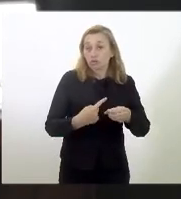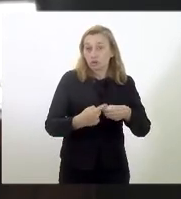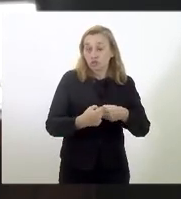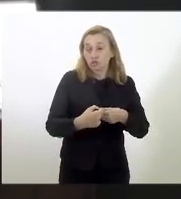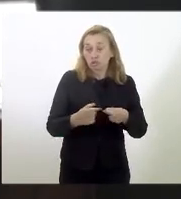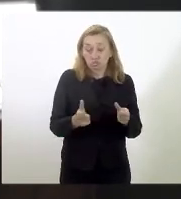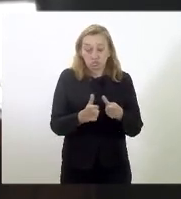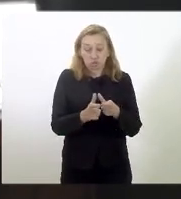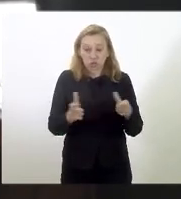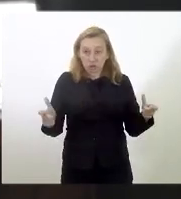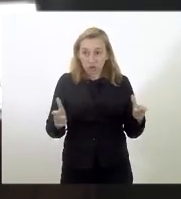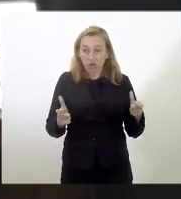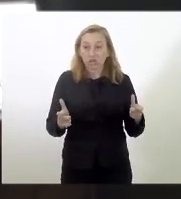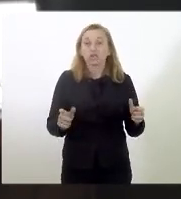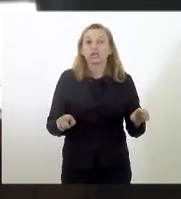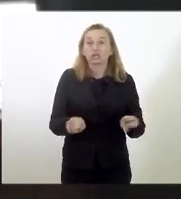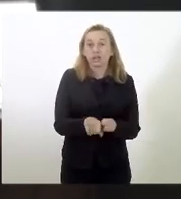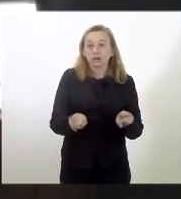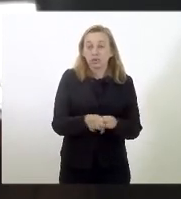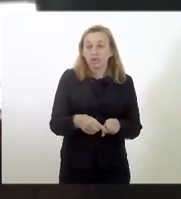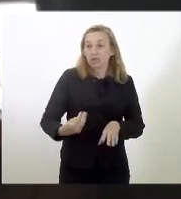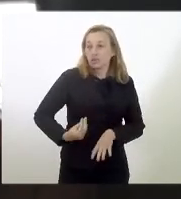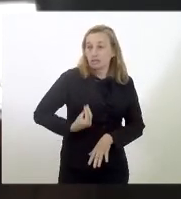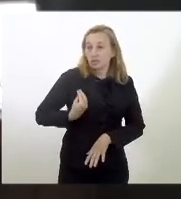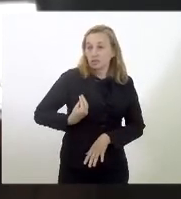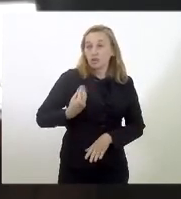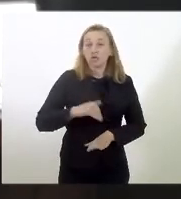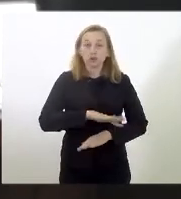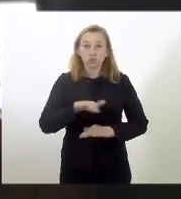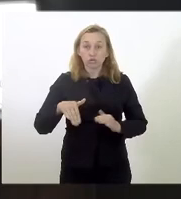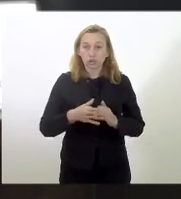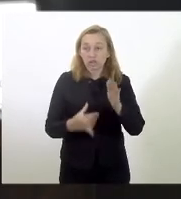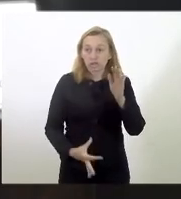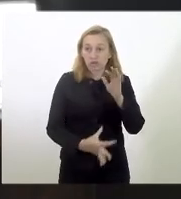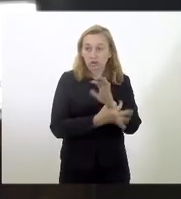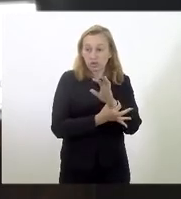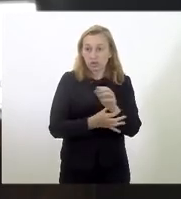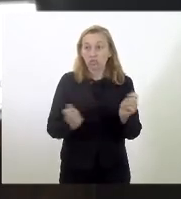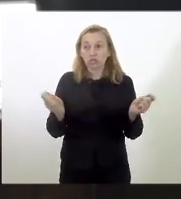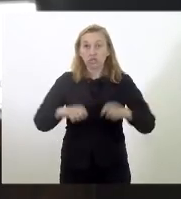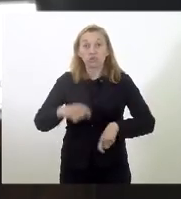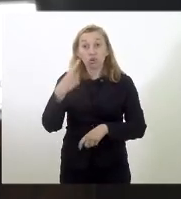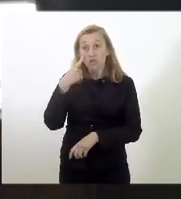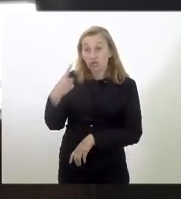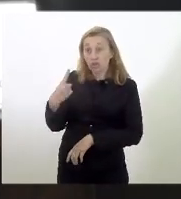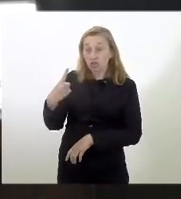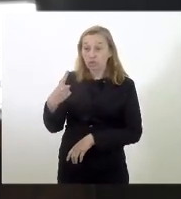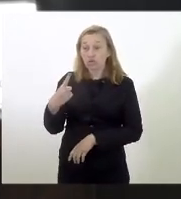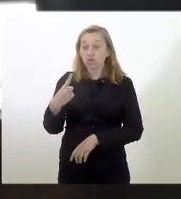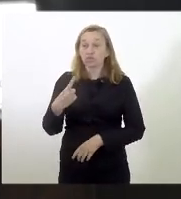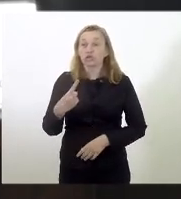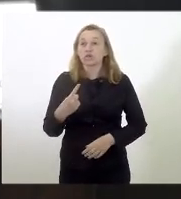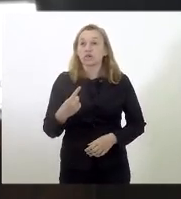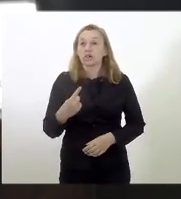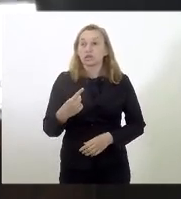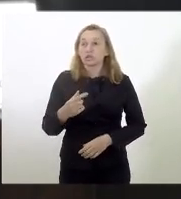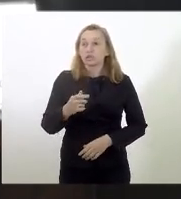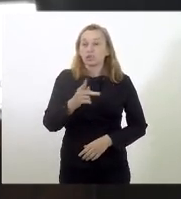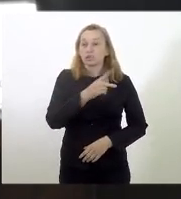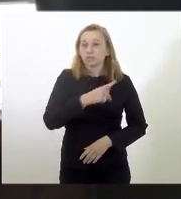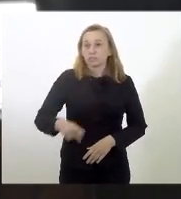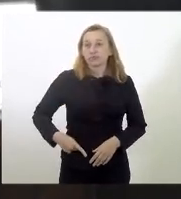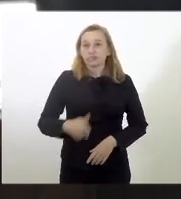retomando as sessões presenciais com todas as medidas de segurança. Eu vejo isso como um símbolo, presidente André